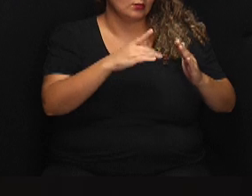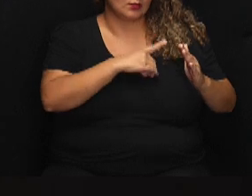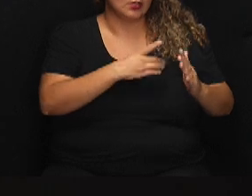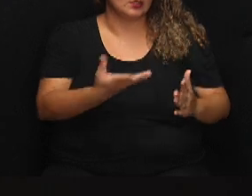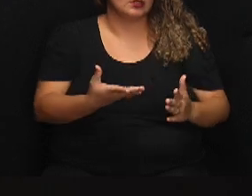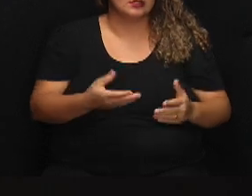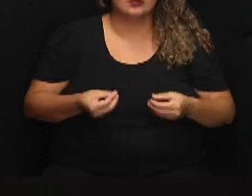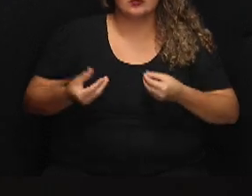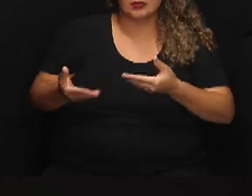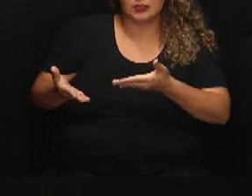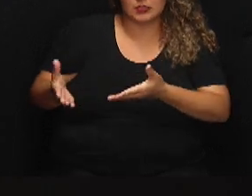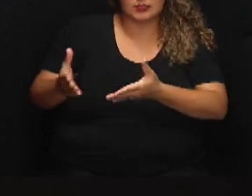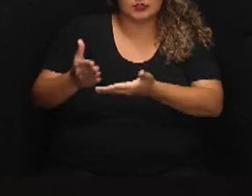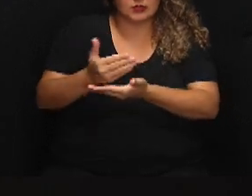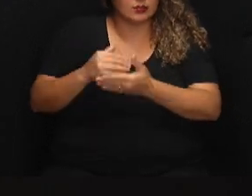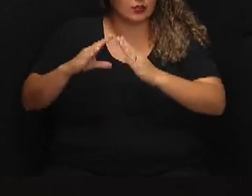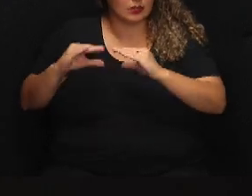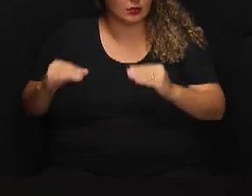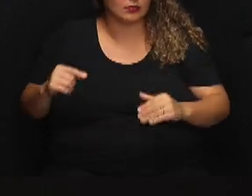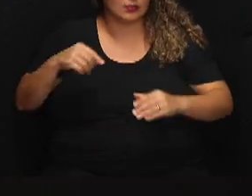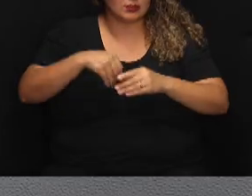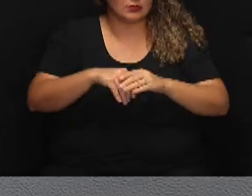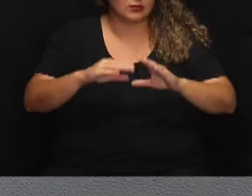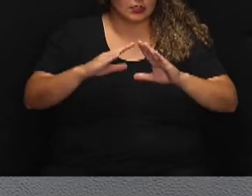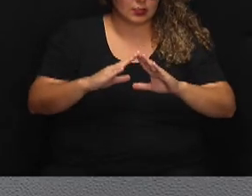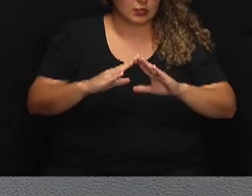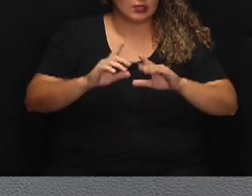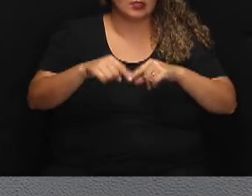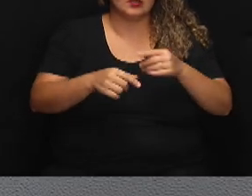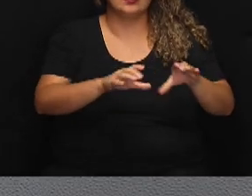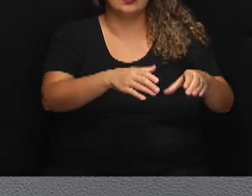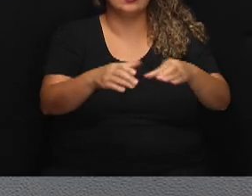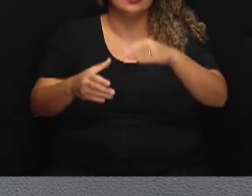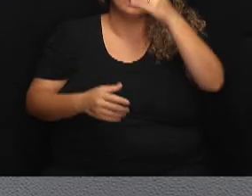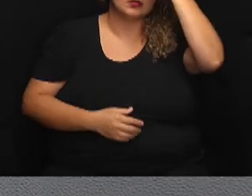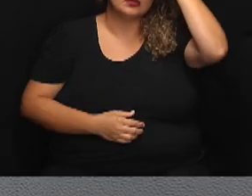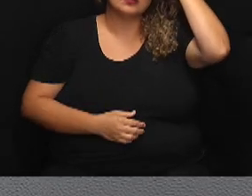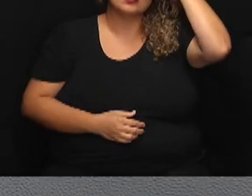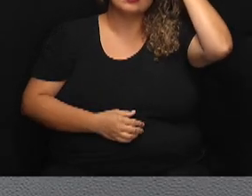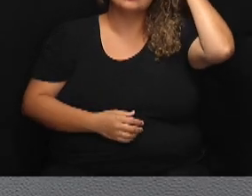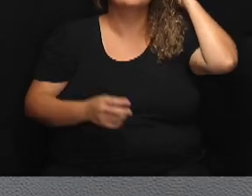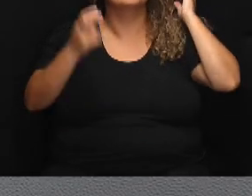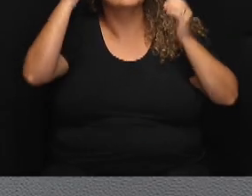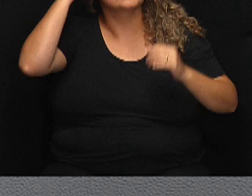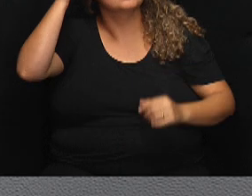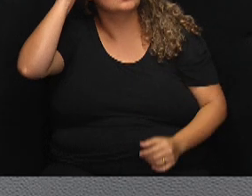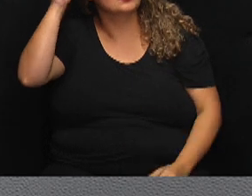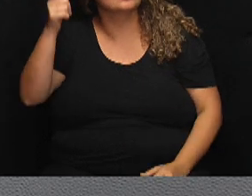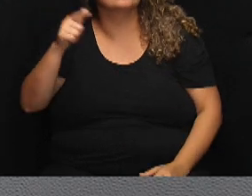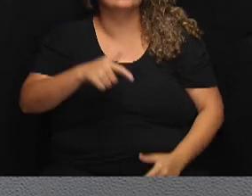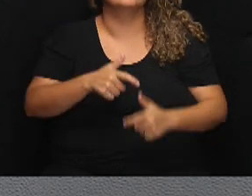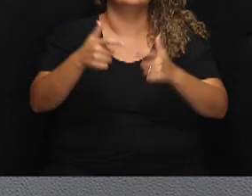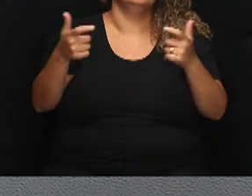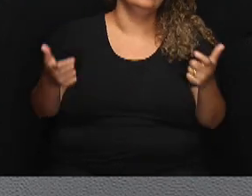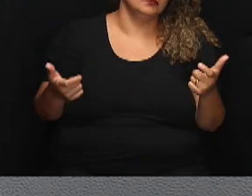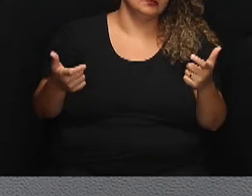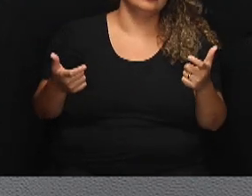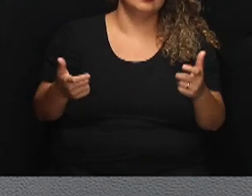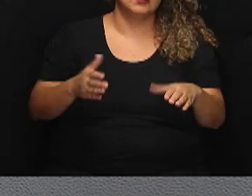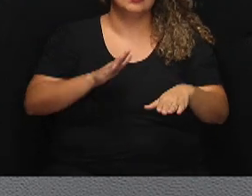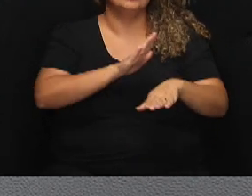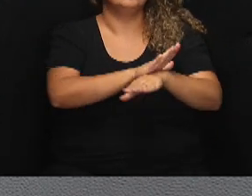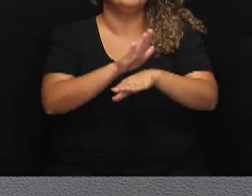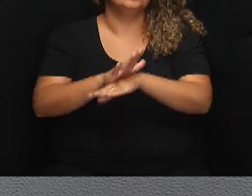esse acolhimento aqui dentro da casa. As outras comissões que eu participo, a Comissão da Cultura, que é um grande braço, né, do